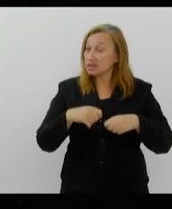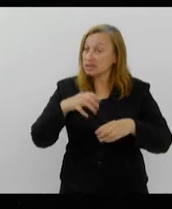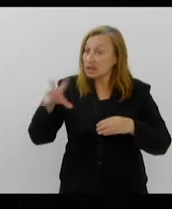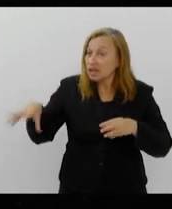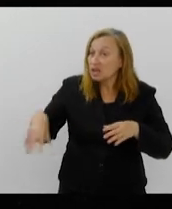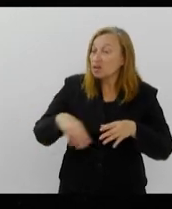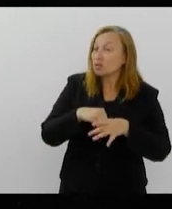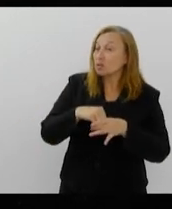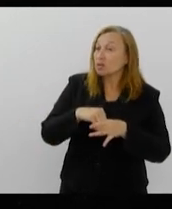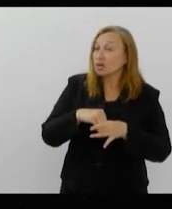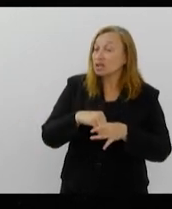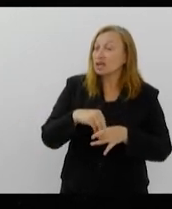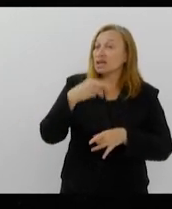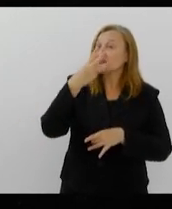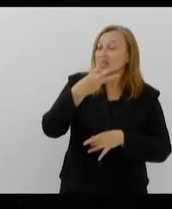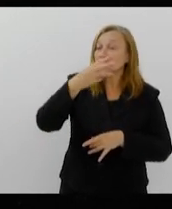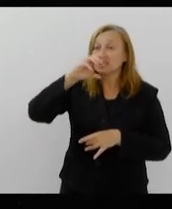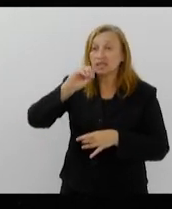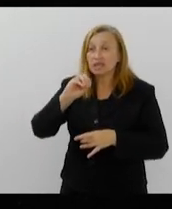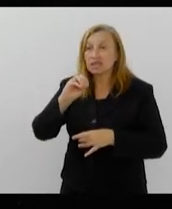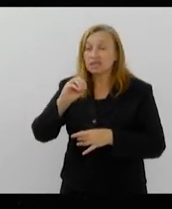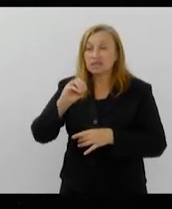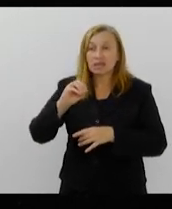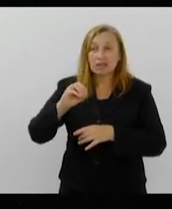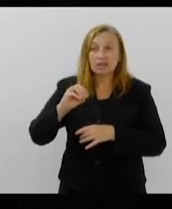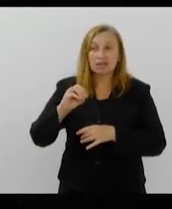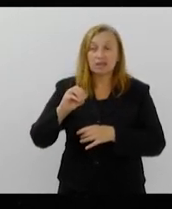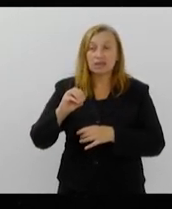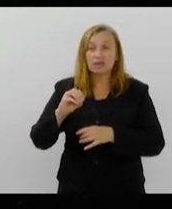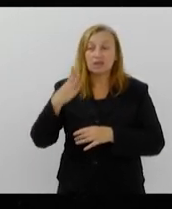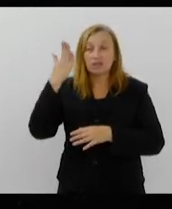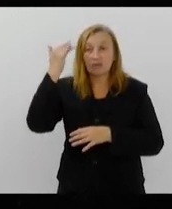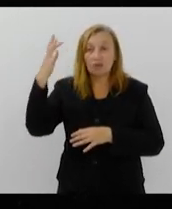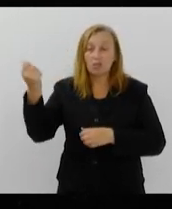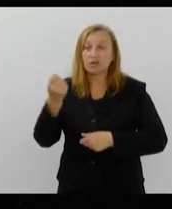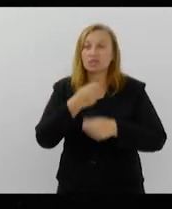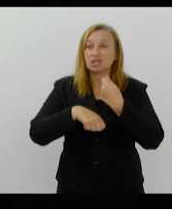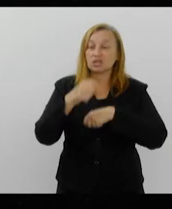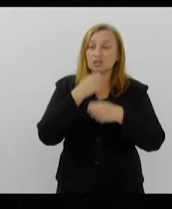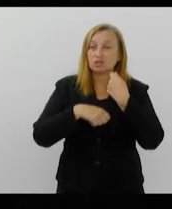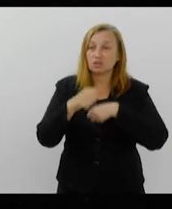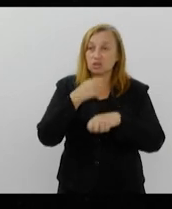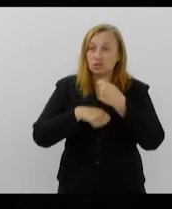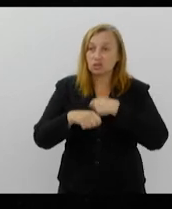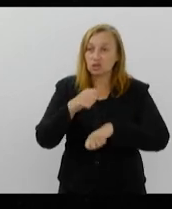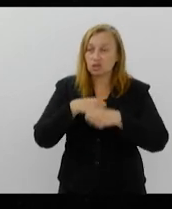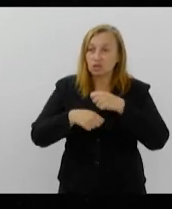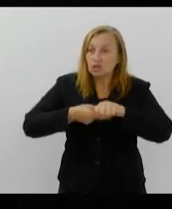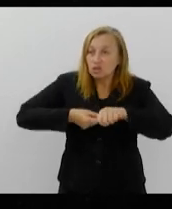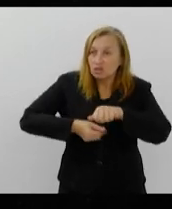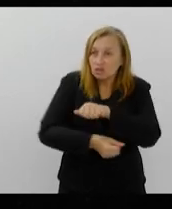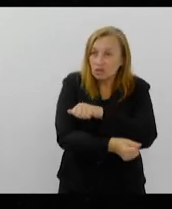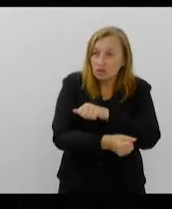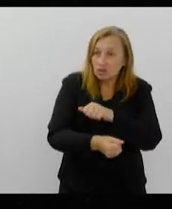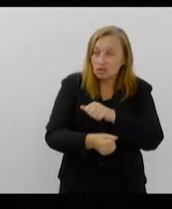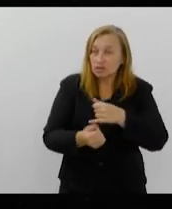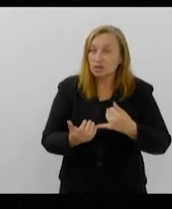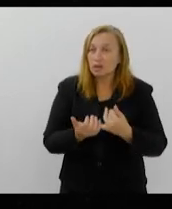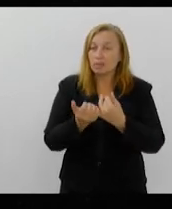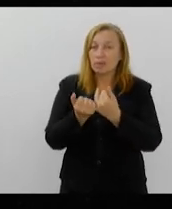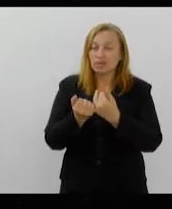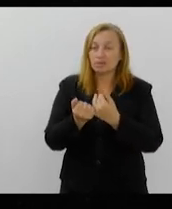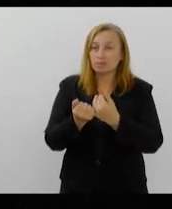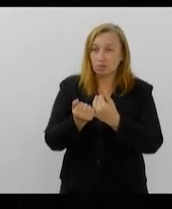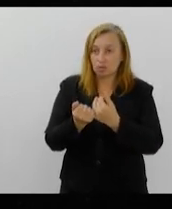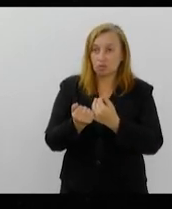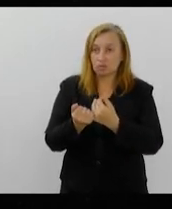das 30 maiores administradoras de fundos de investimento por patrimônio líquido.